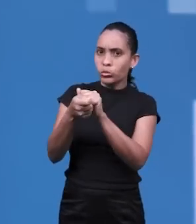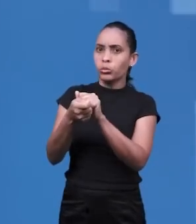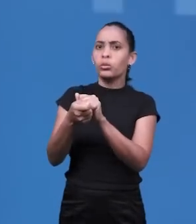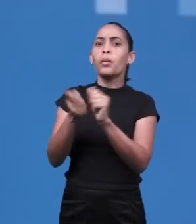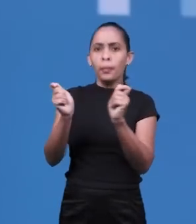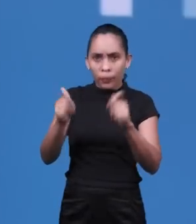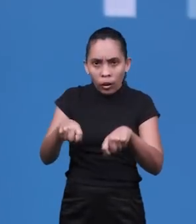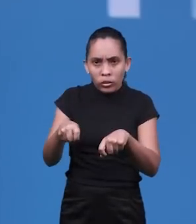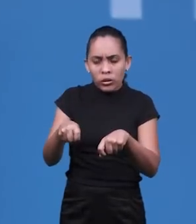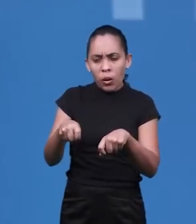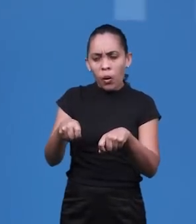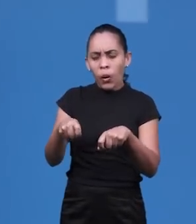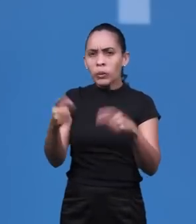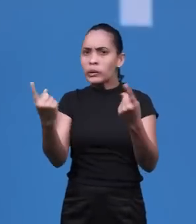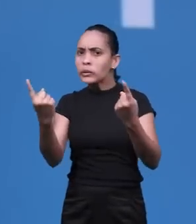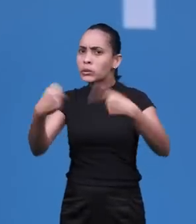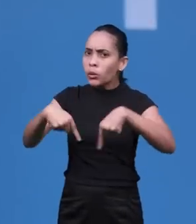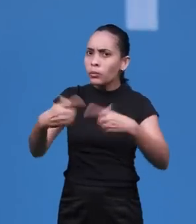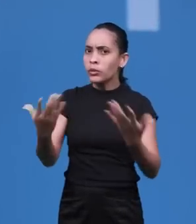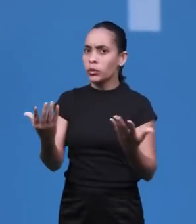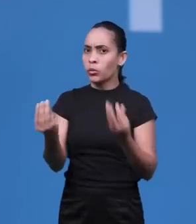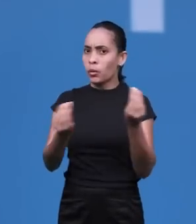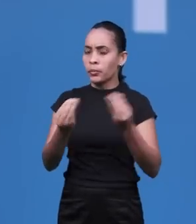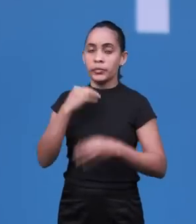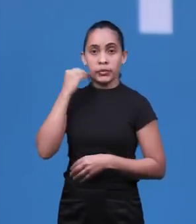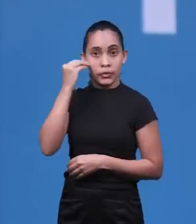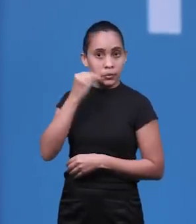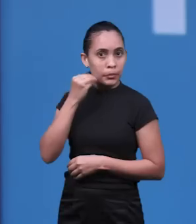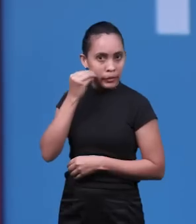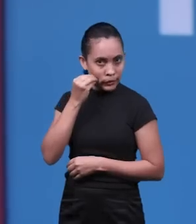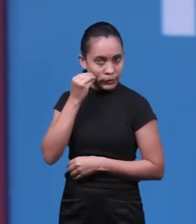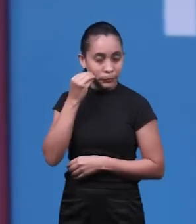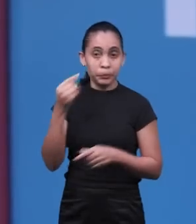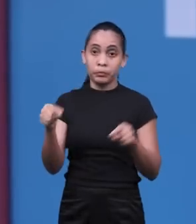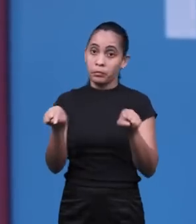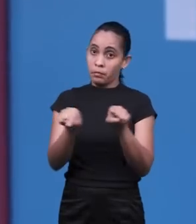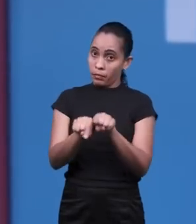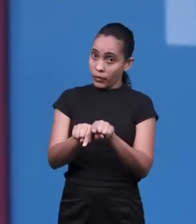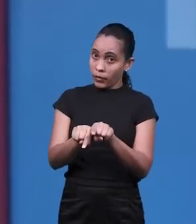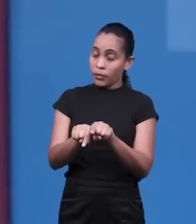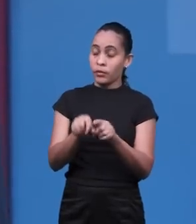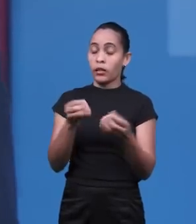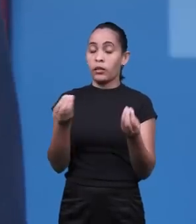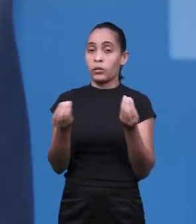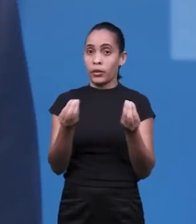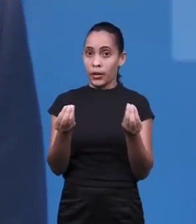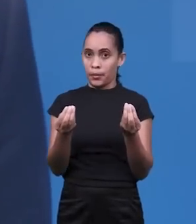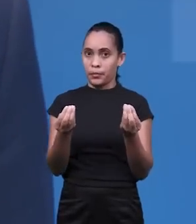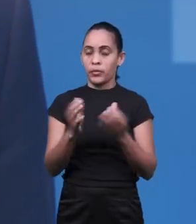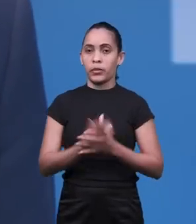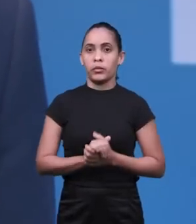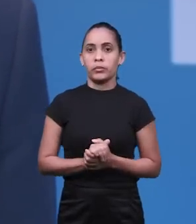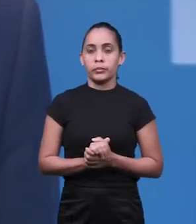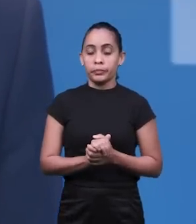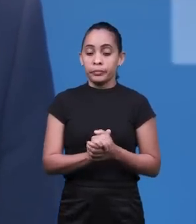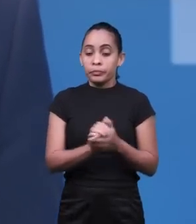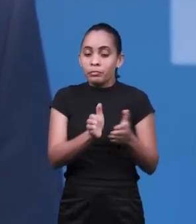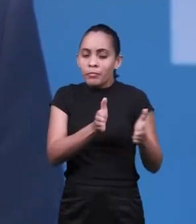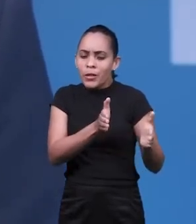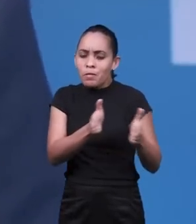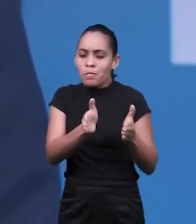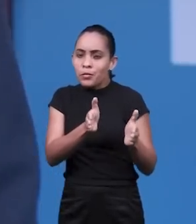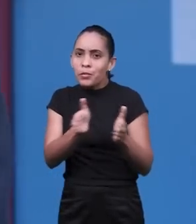Há um conflito? Não há esse conflito? Ouviremos experiências sobre isso. Vamos abordar também sobre as fases que um